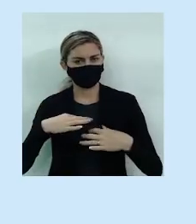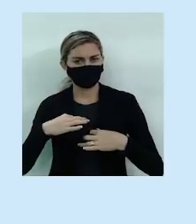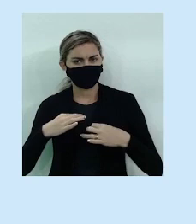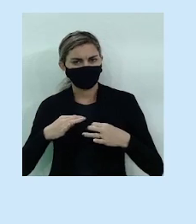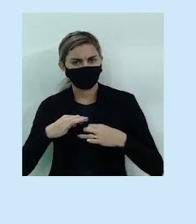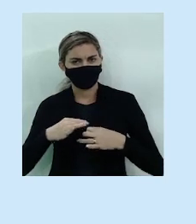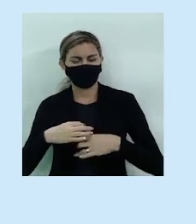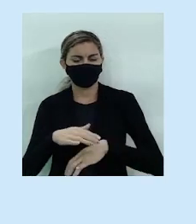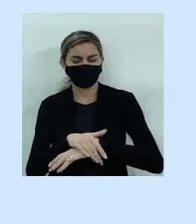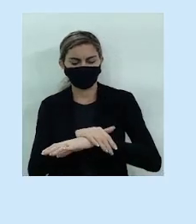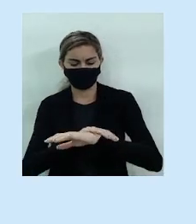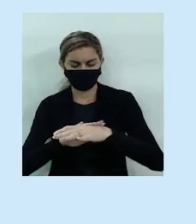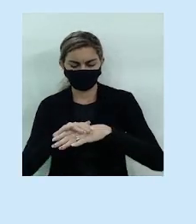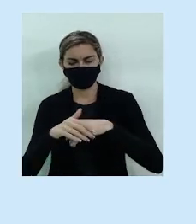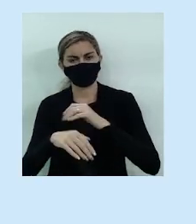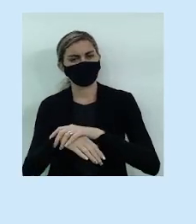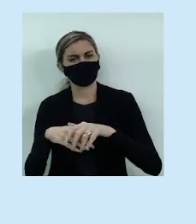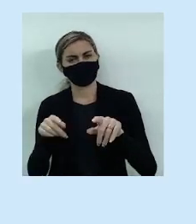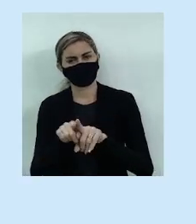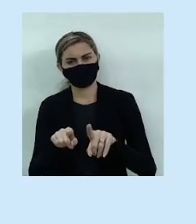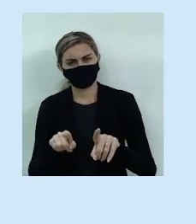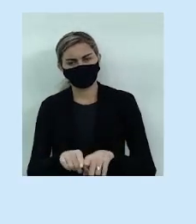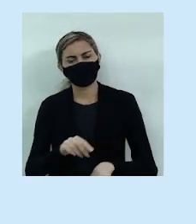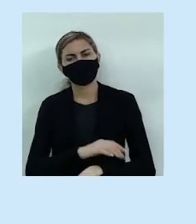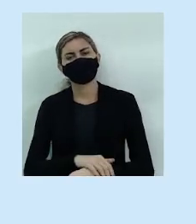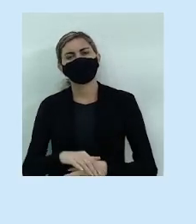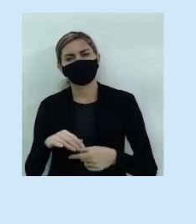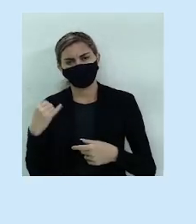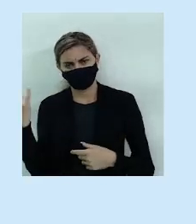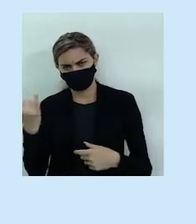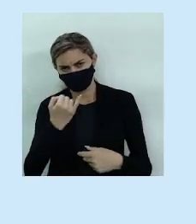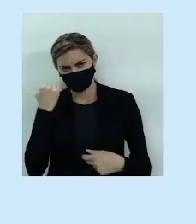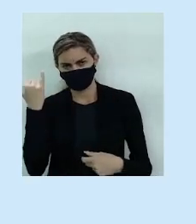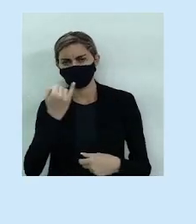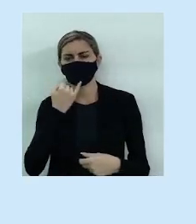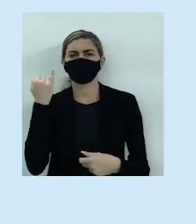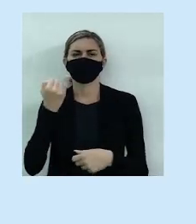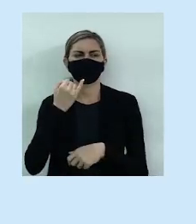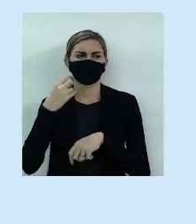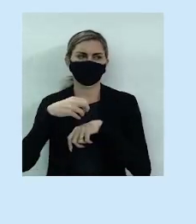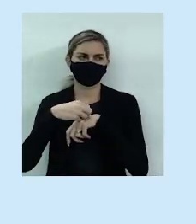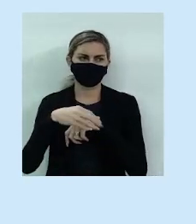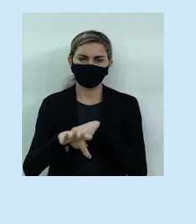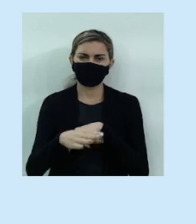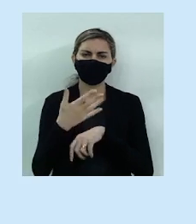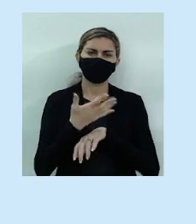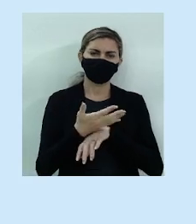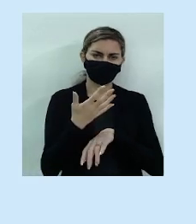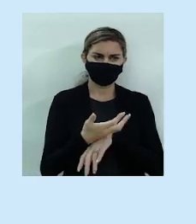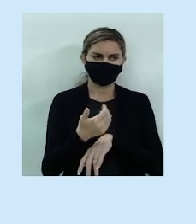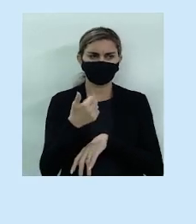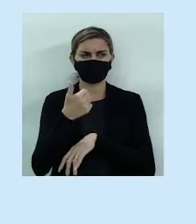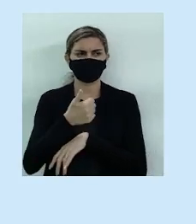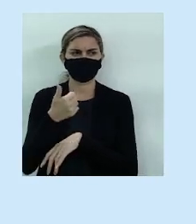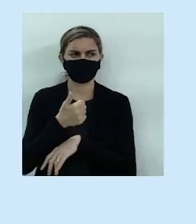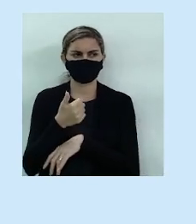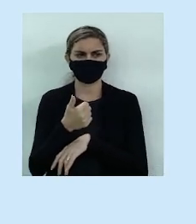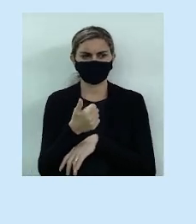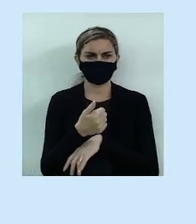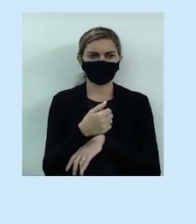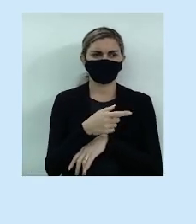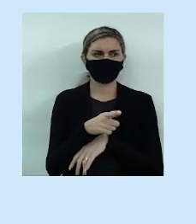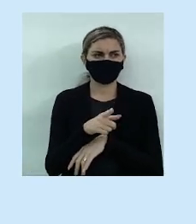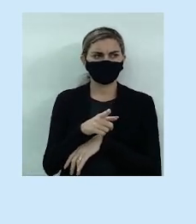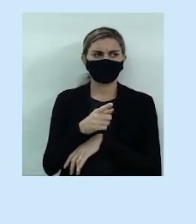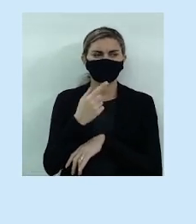nem com a nossa pele. Então, assim, esses são pontos muito importantes que foram abordados na competência 1. No e-book, vocês vão